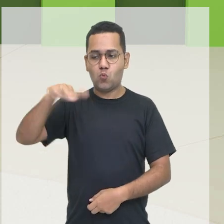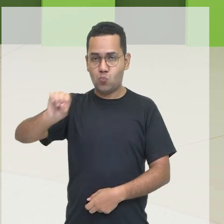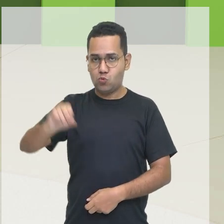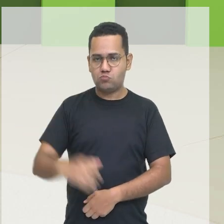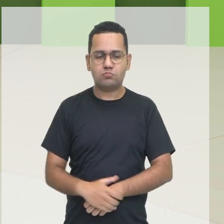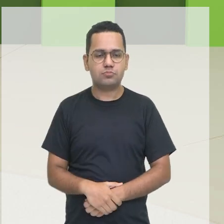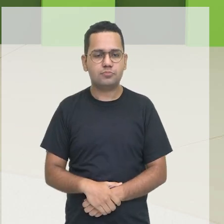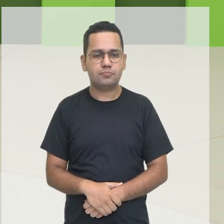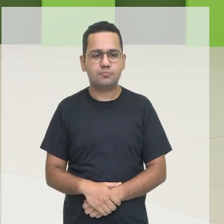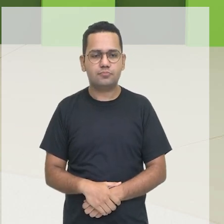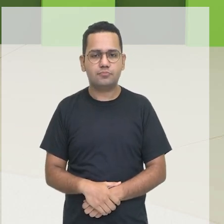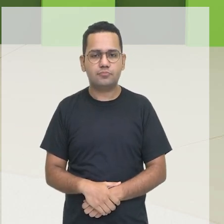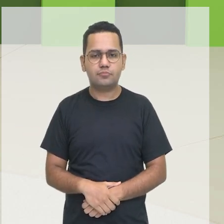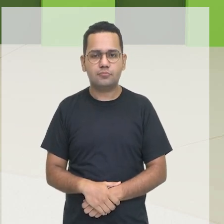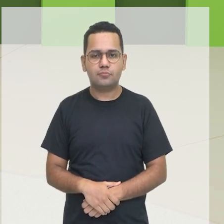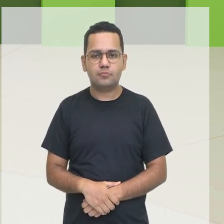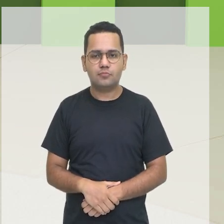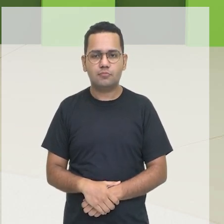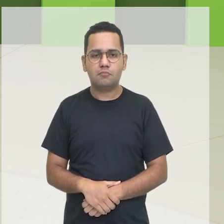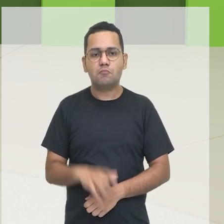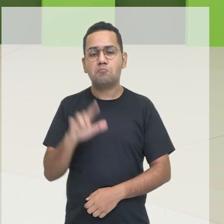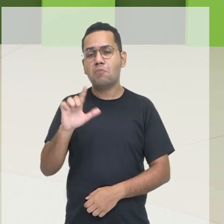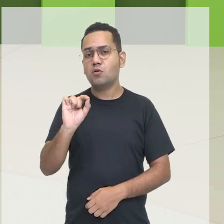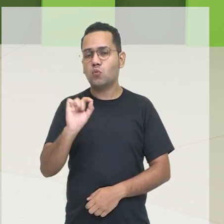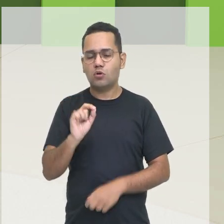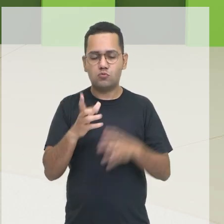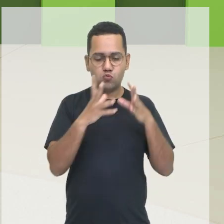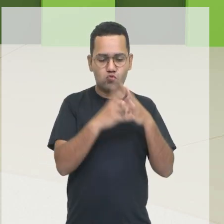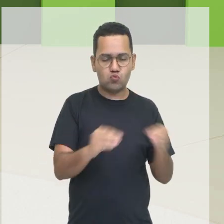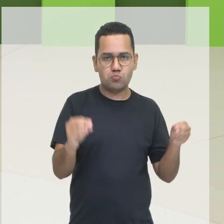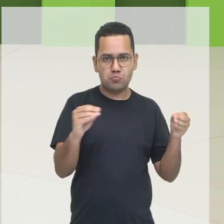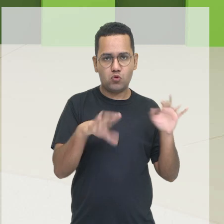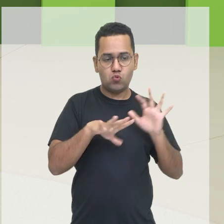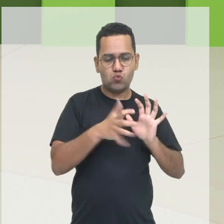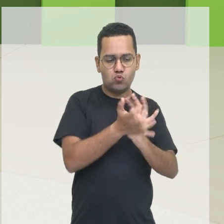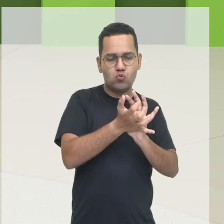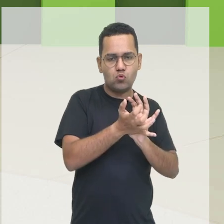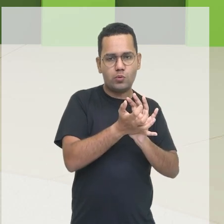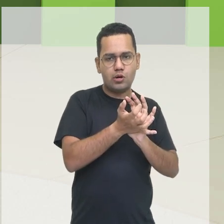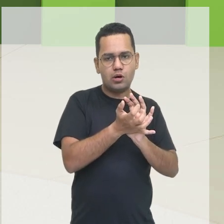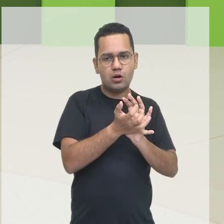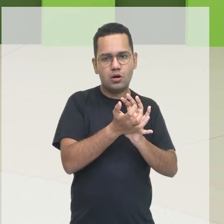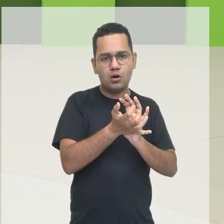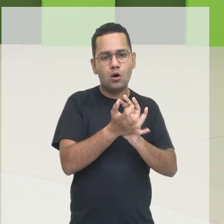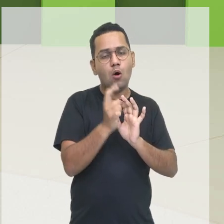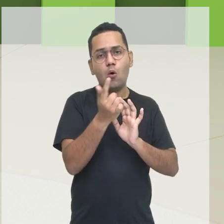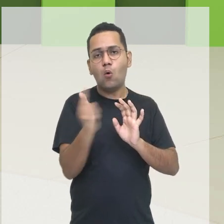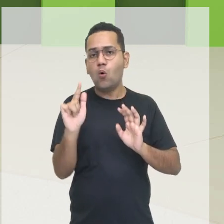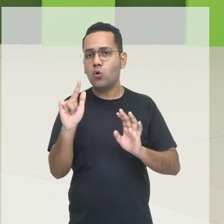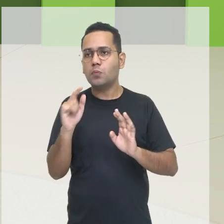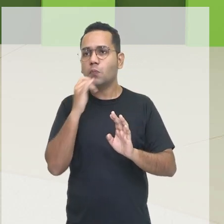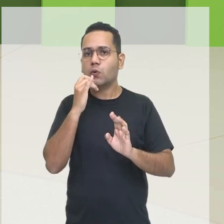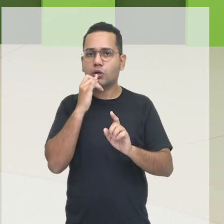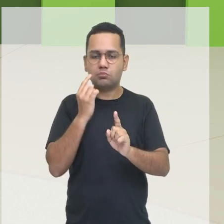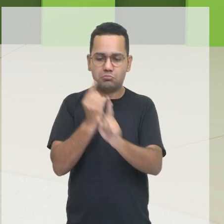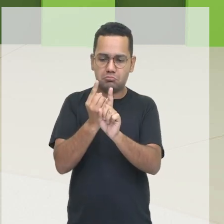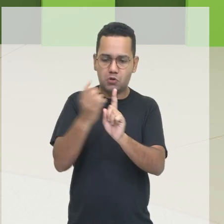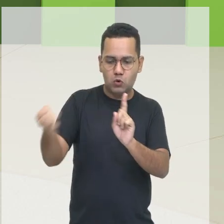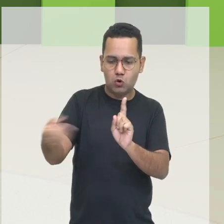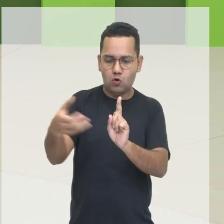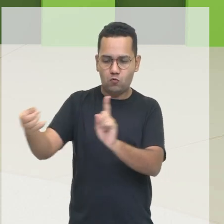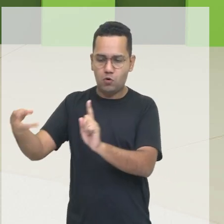Lembrando que a extinção de uma espécie não quer dizer... o aparecimento de uma espécie não quer dizer que a outra foi